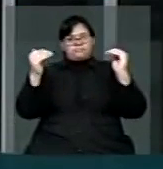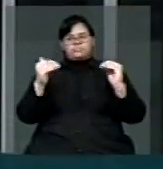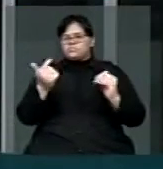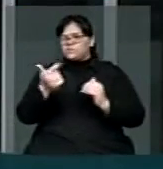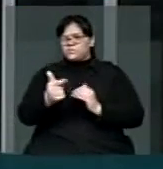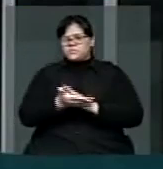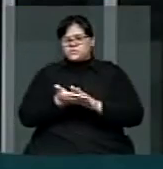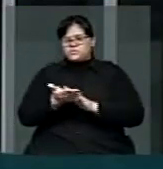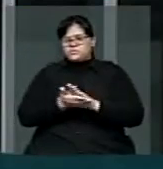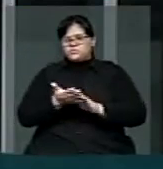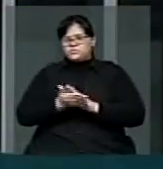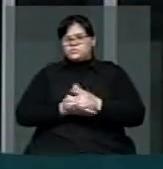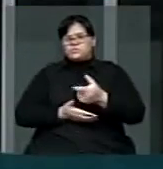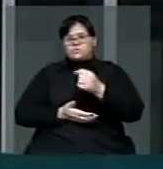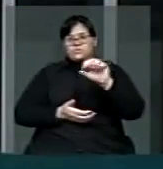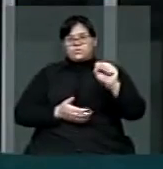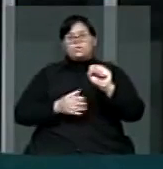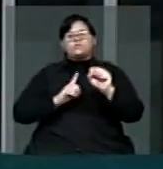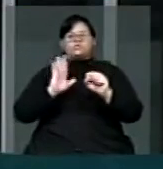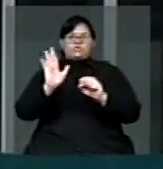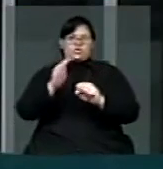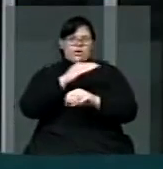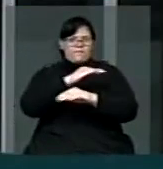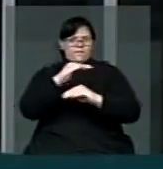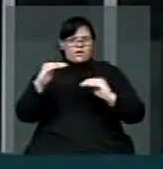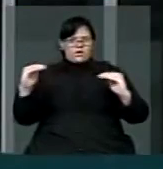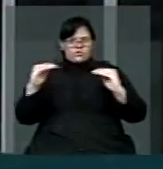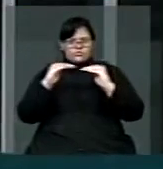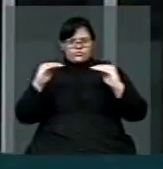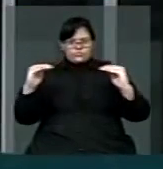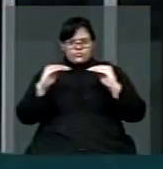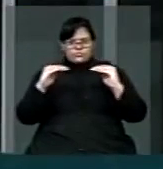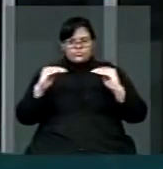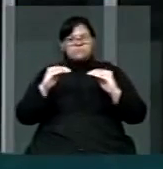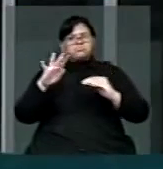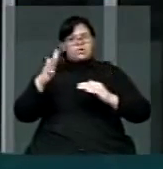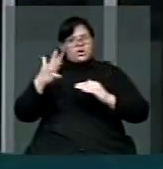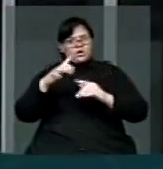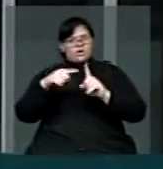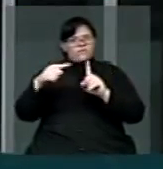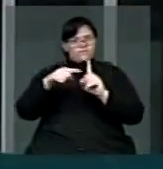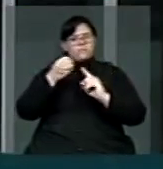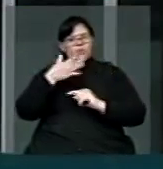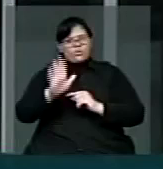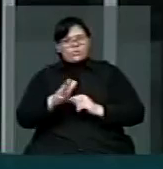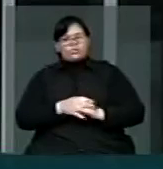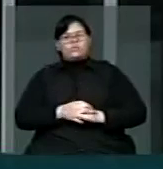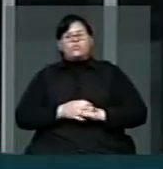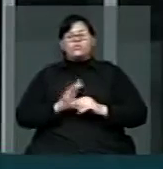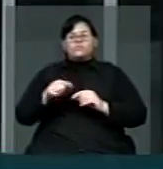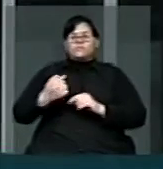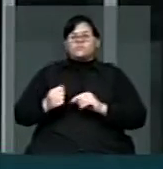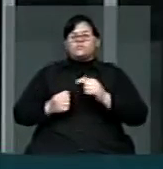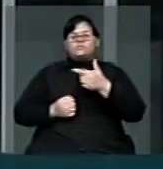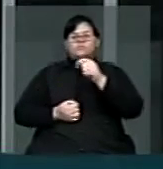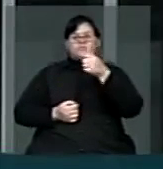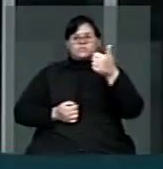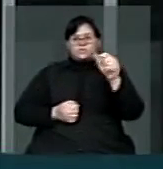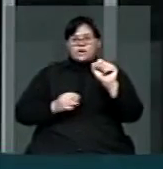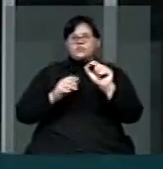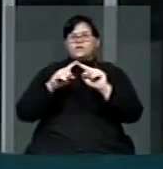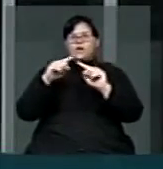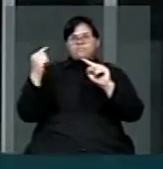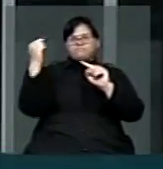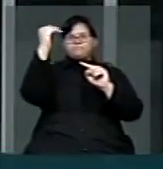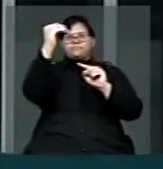municípios apresentava índice médio. Já em 2010, o índice de municípios com IDHM considerado alto